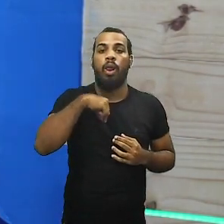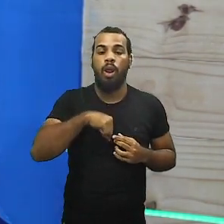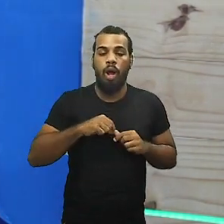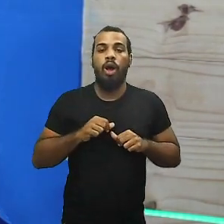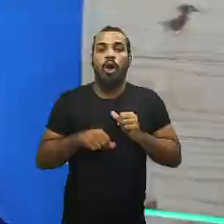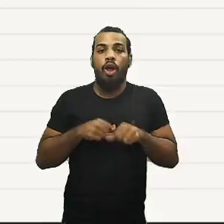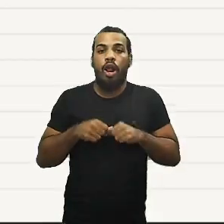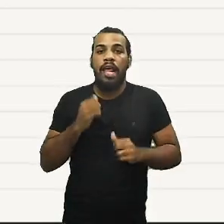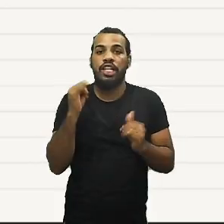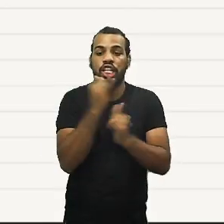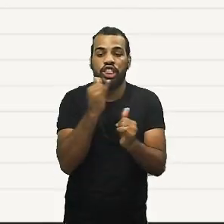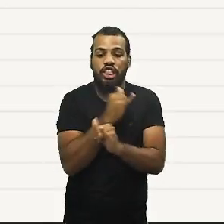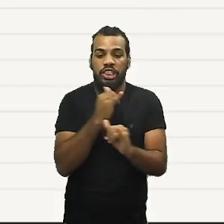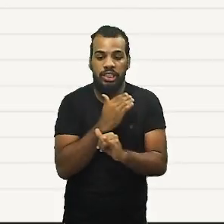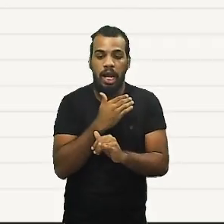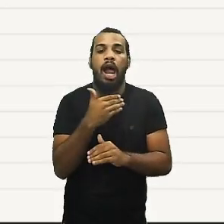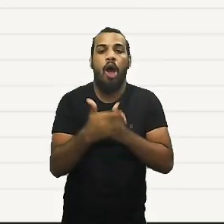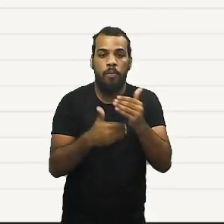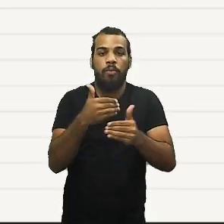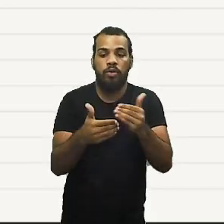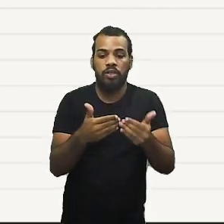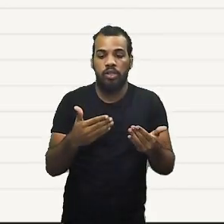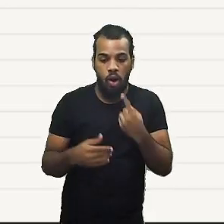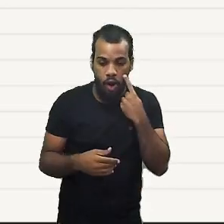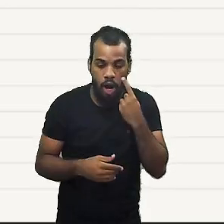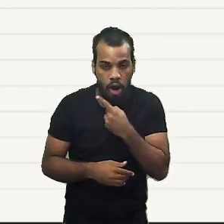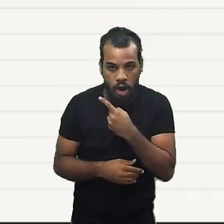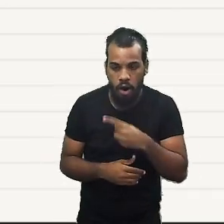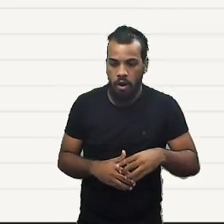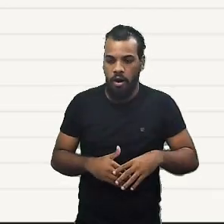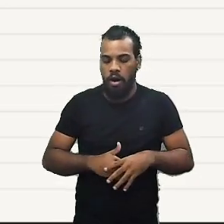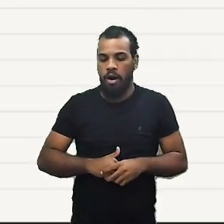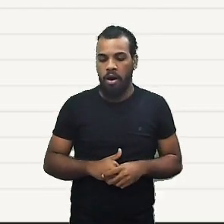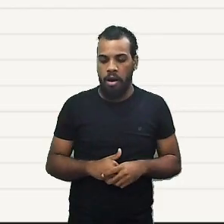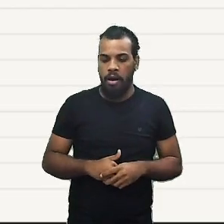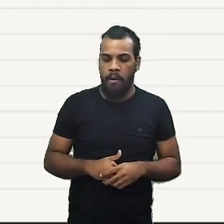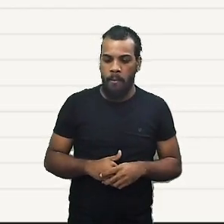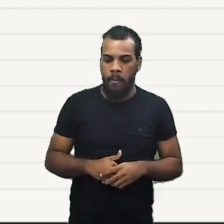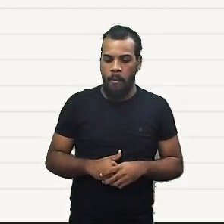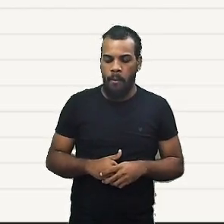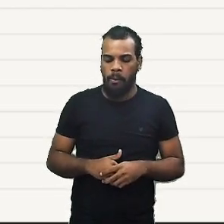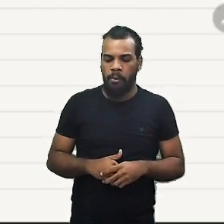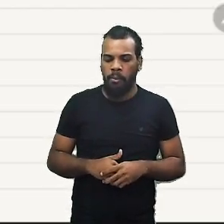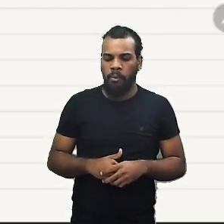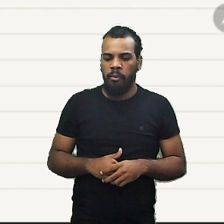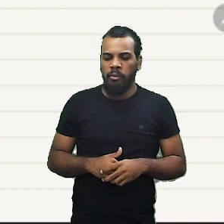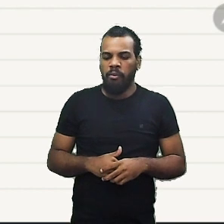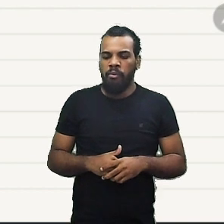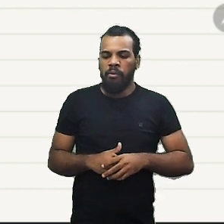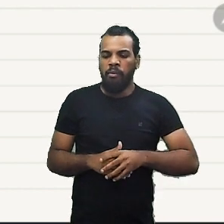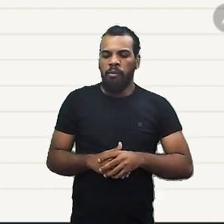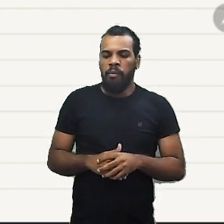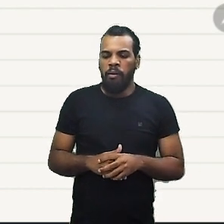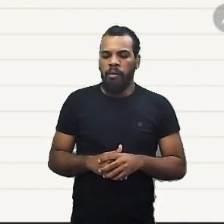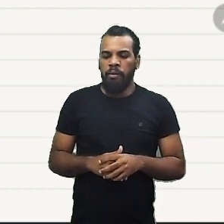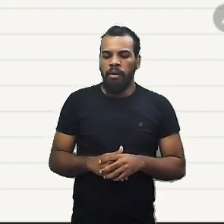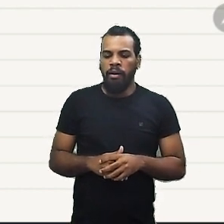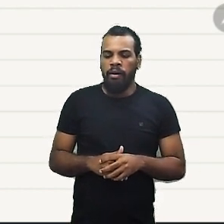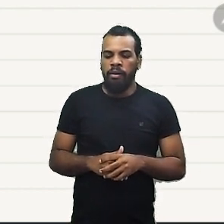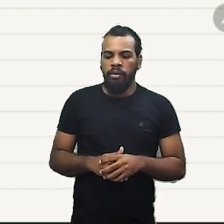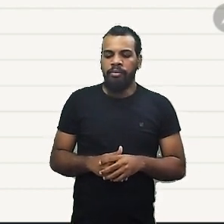nome desse processo anaeróbio? Tá. Betão, tu bota aí, por favor, na tela. Esse processo anaeróbio é um processo que a gente chama